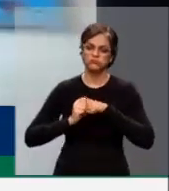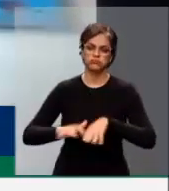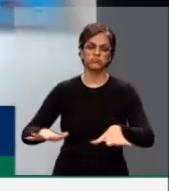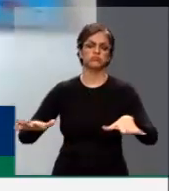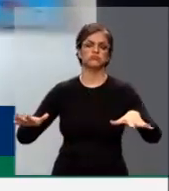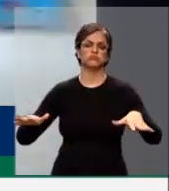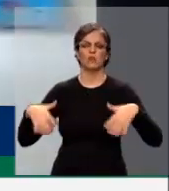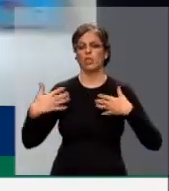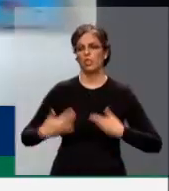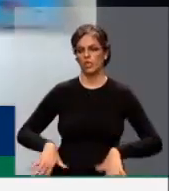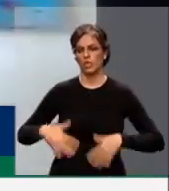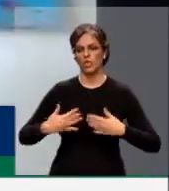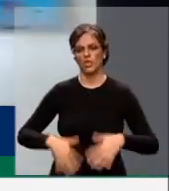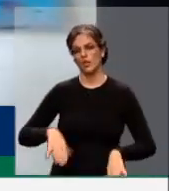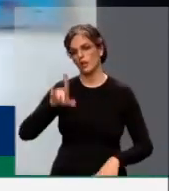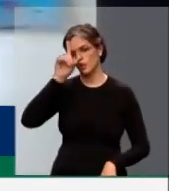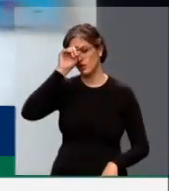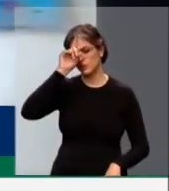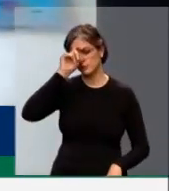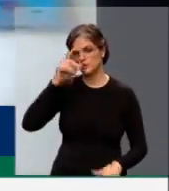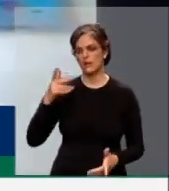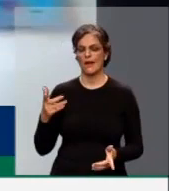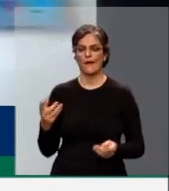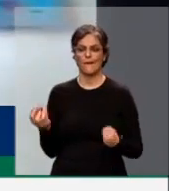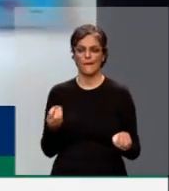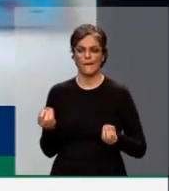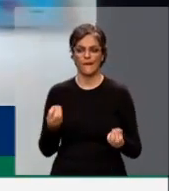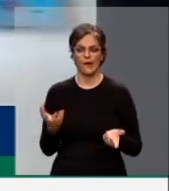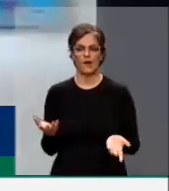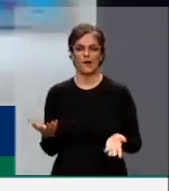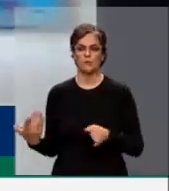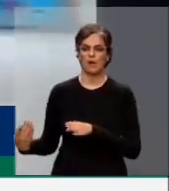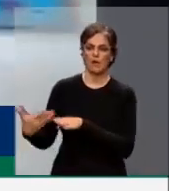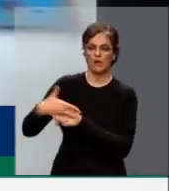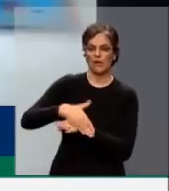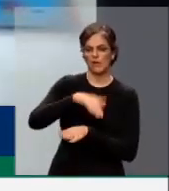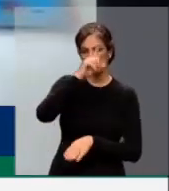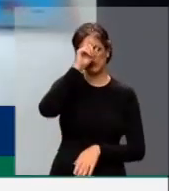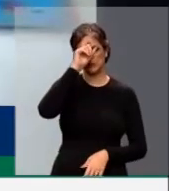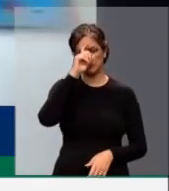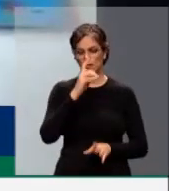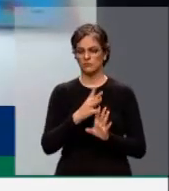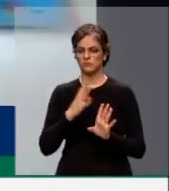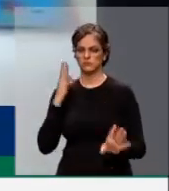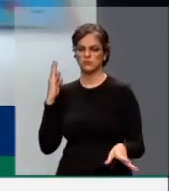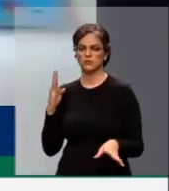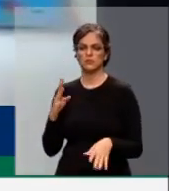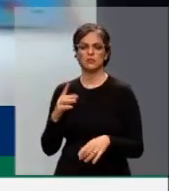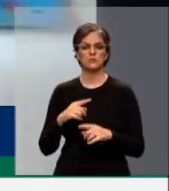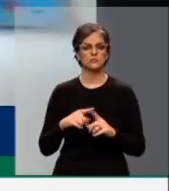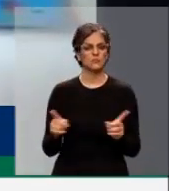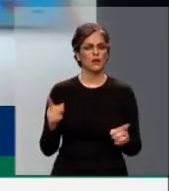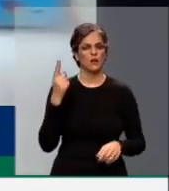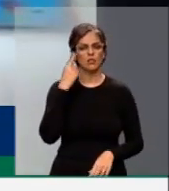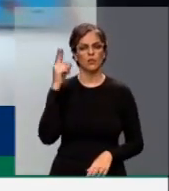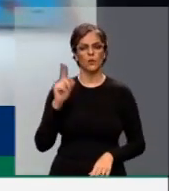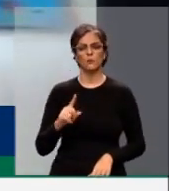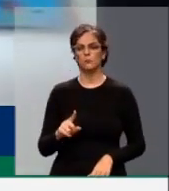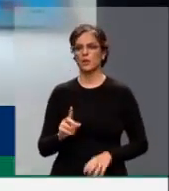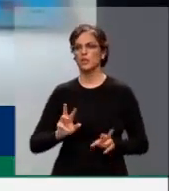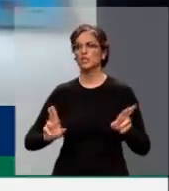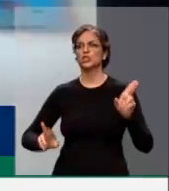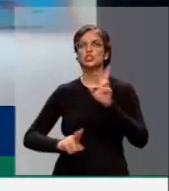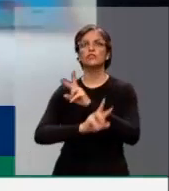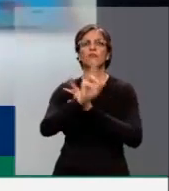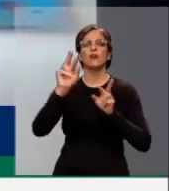modelo hospitalizante, ali, centrada ali, só no hospital, sem levar em consideração todos os territórios, isso tem